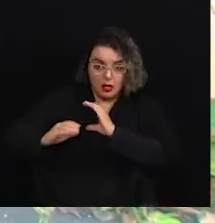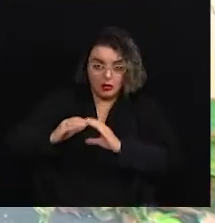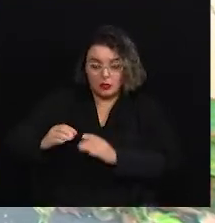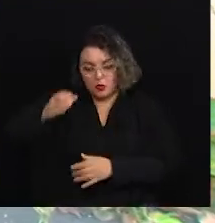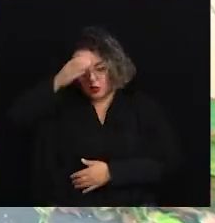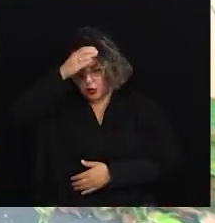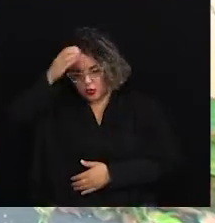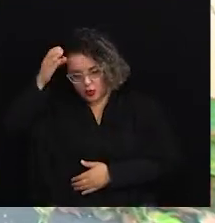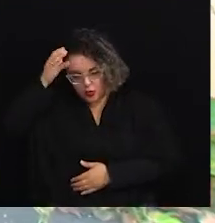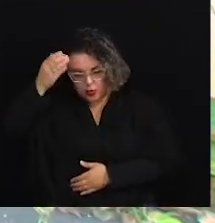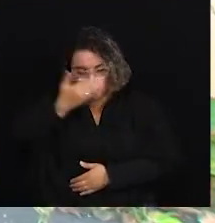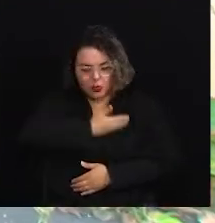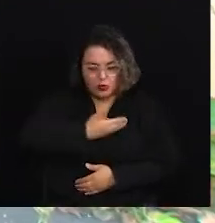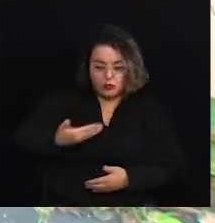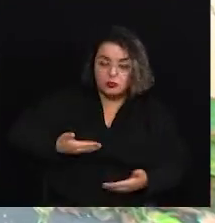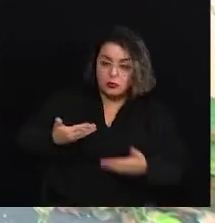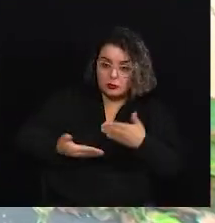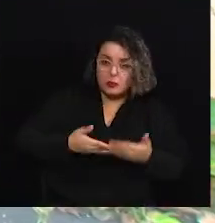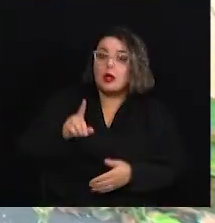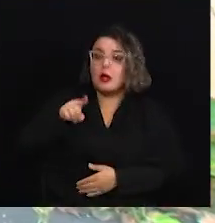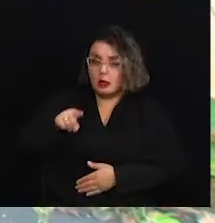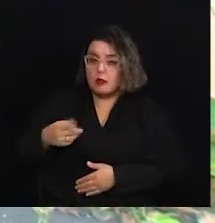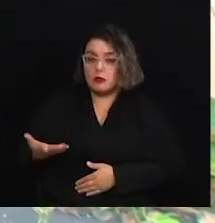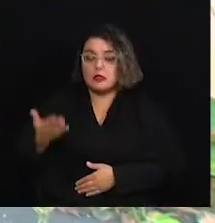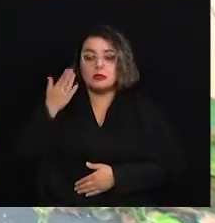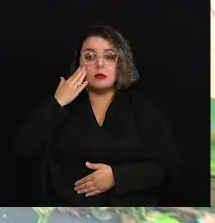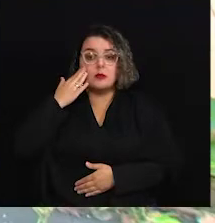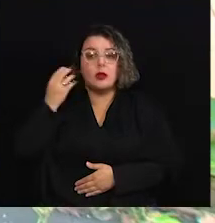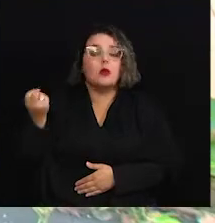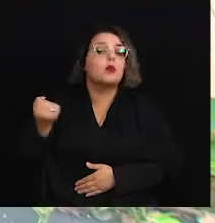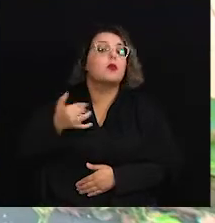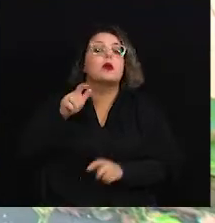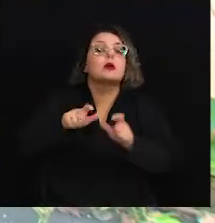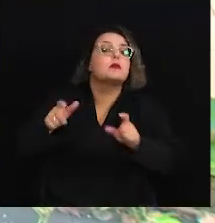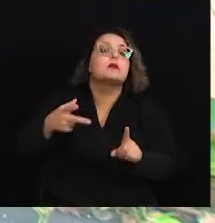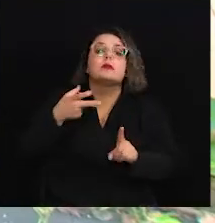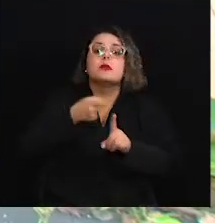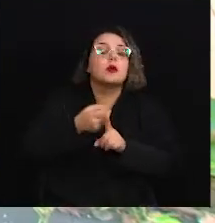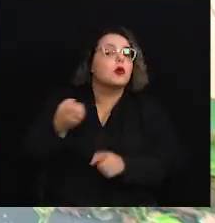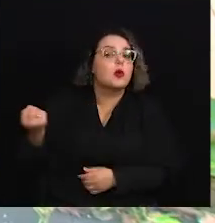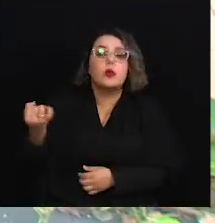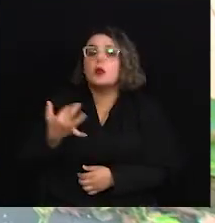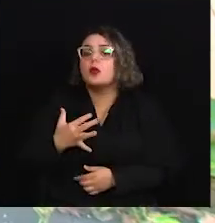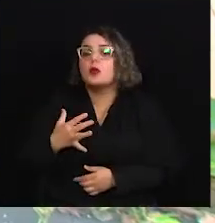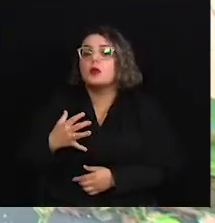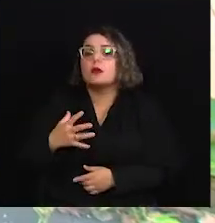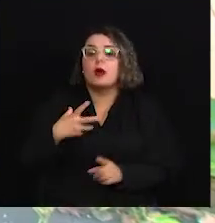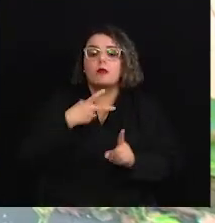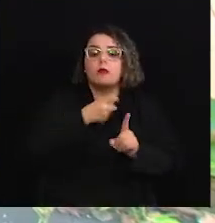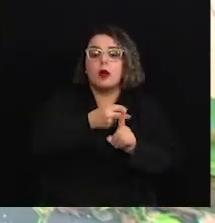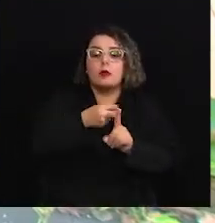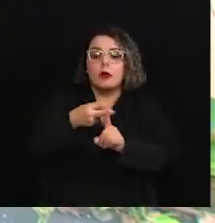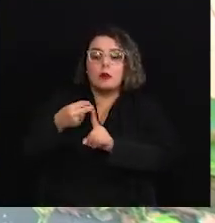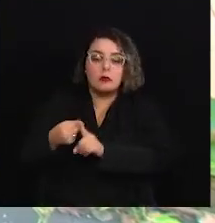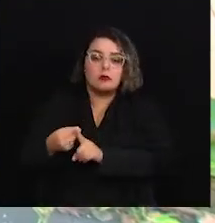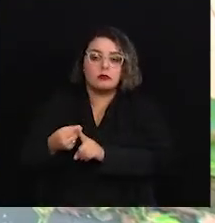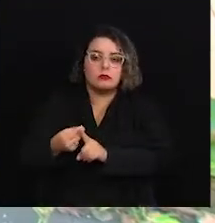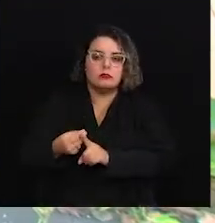comunicação entre o cliente e o fornecedor, justamente para saber, por exemplo, quantas pessoas foram vacinadas, quantas